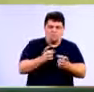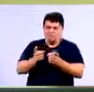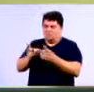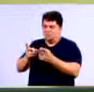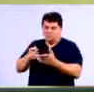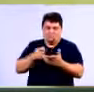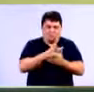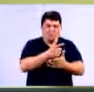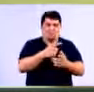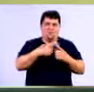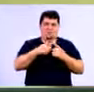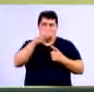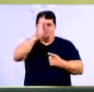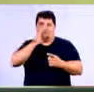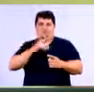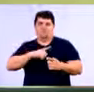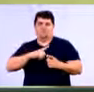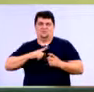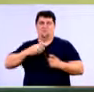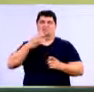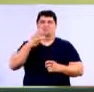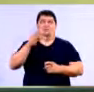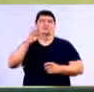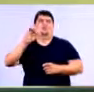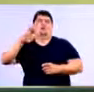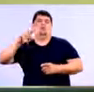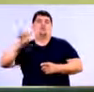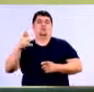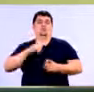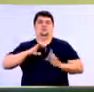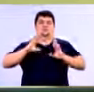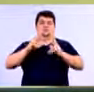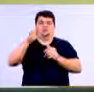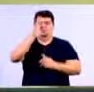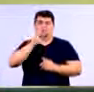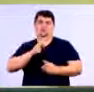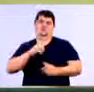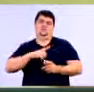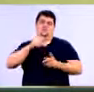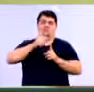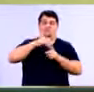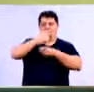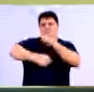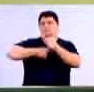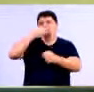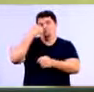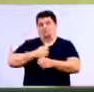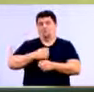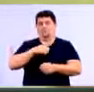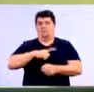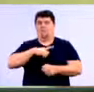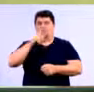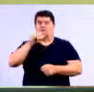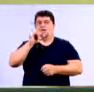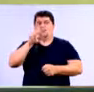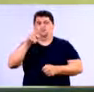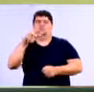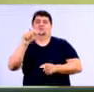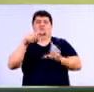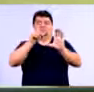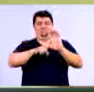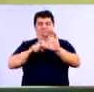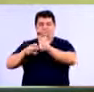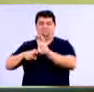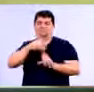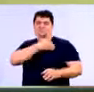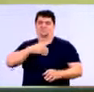orçamento do Brasil, quando a gente fala dos 3 trilhões que compõem o orçamento anual do Brasil, metade disso está ligado à dívida pública. E esse aqui é